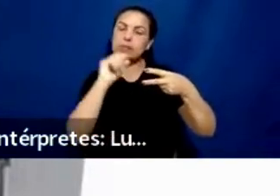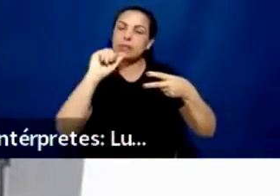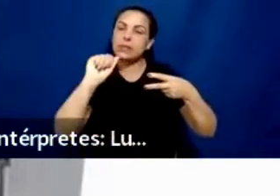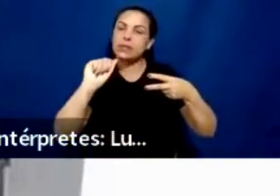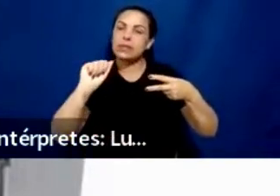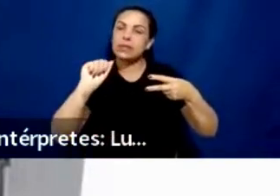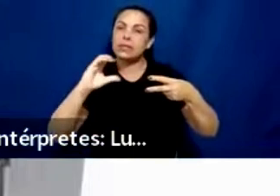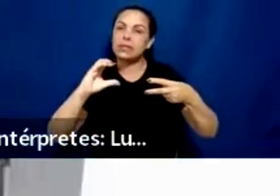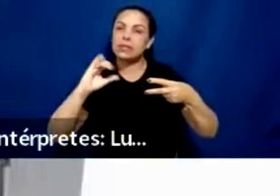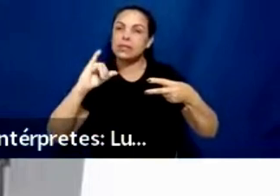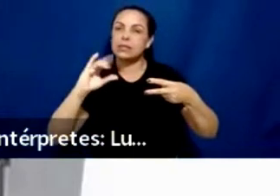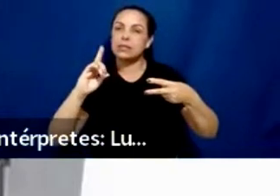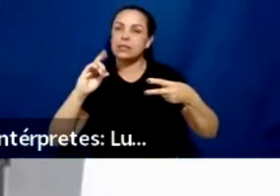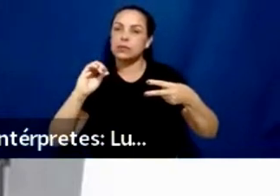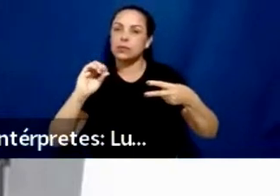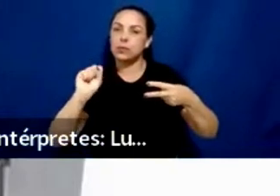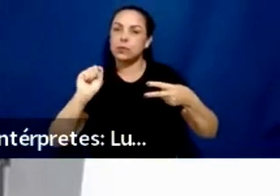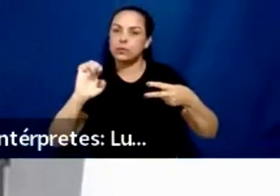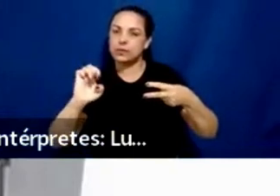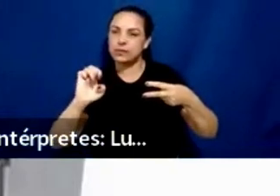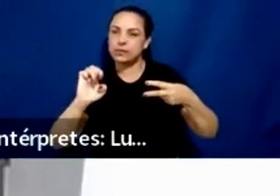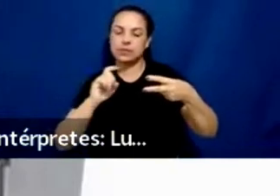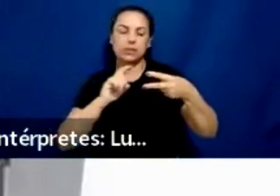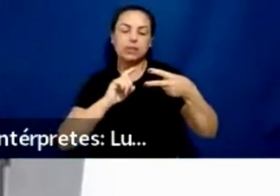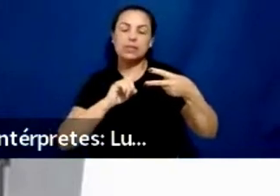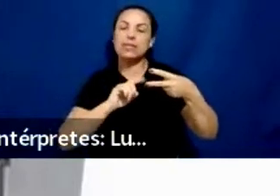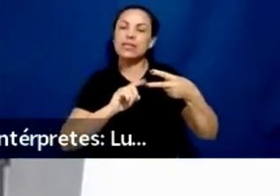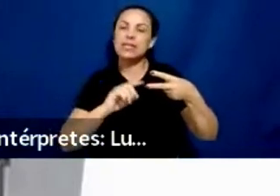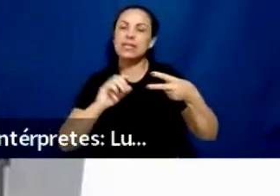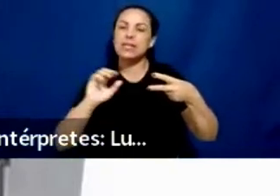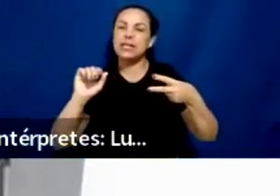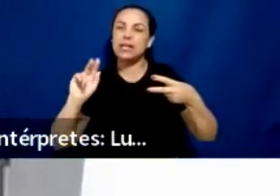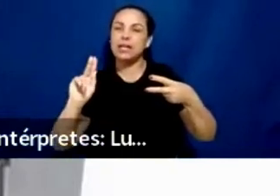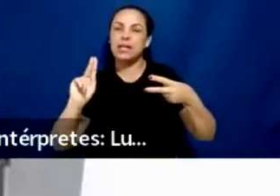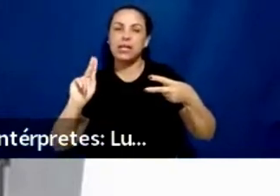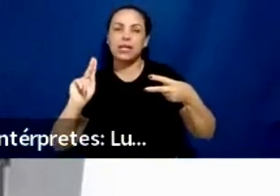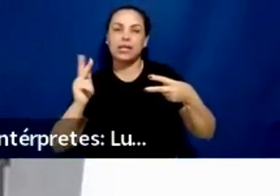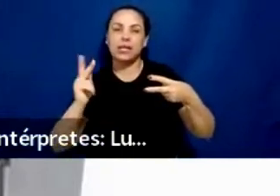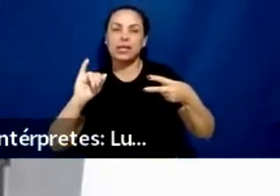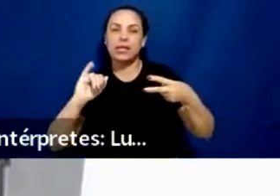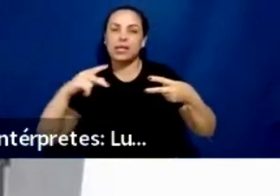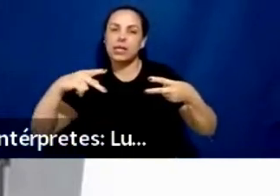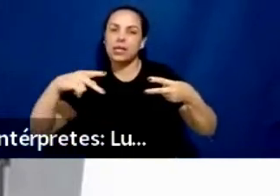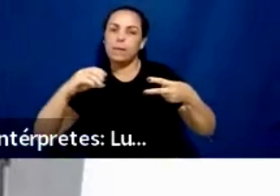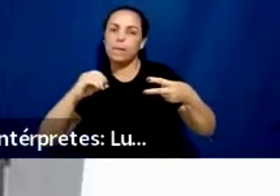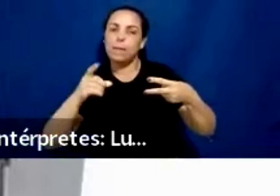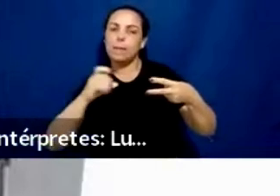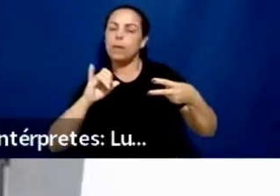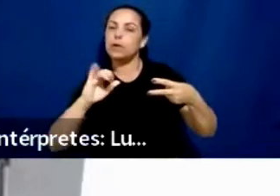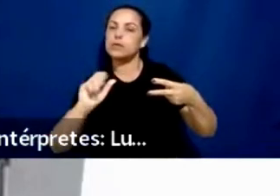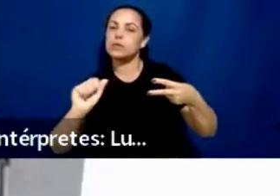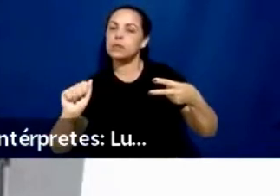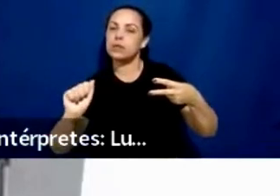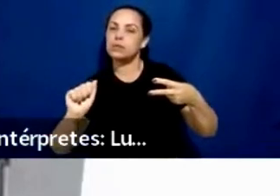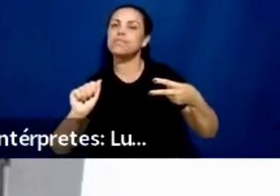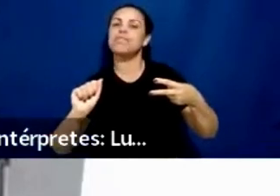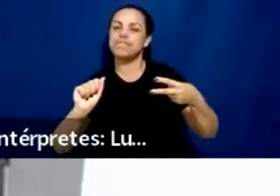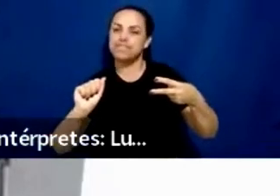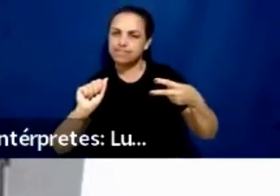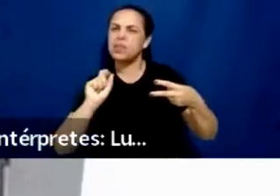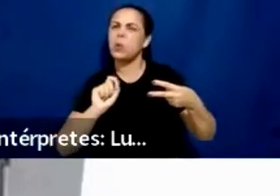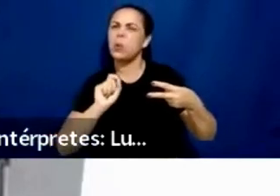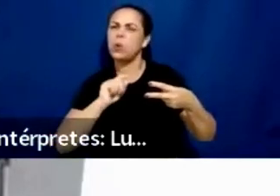acidez no sangue, e a hipóxia, que é a falta de oxigênio. Os tecidos cancerosos são tecidos ácidos, enquanto que